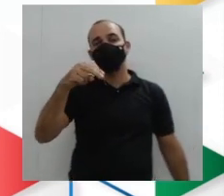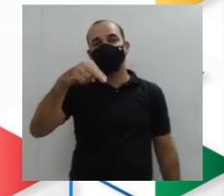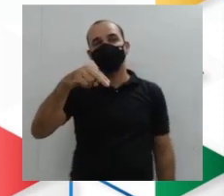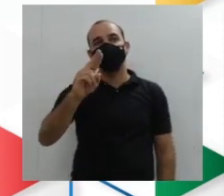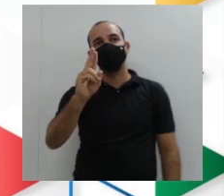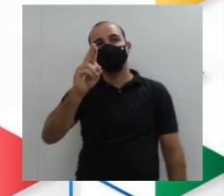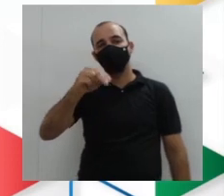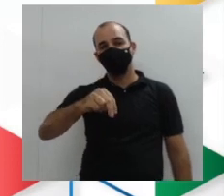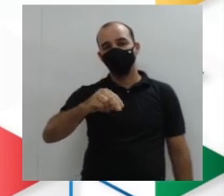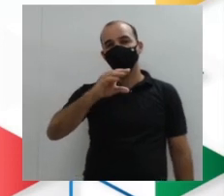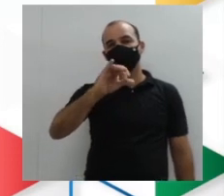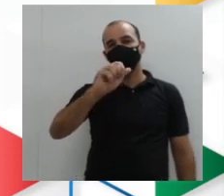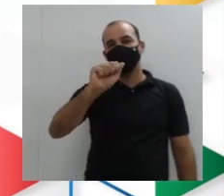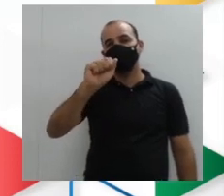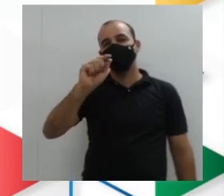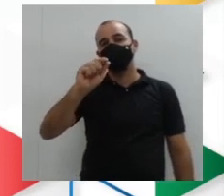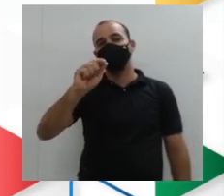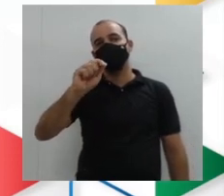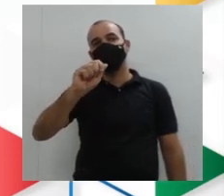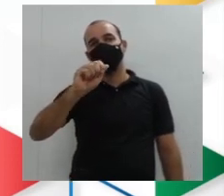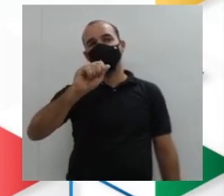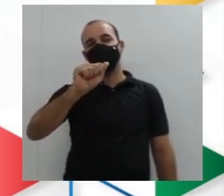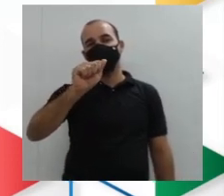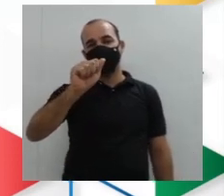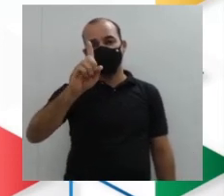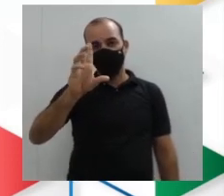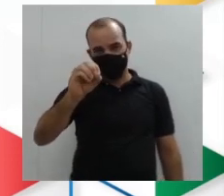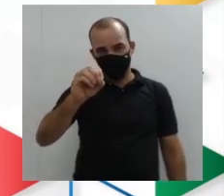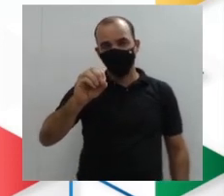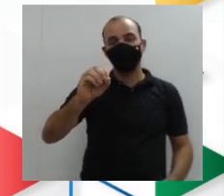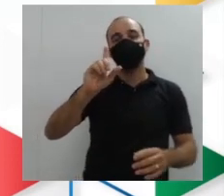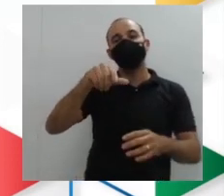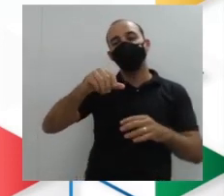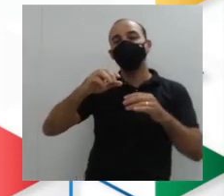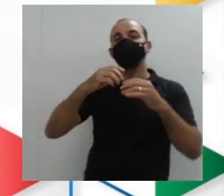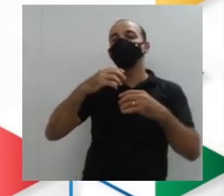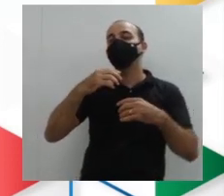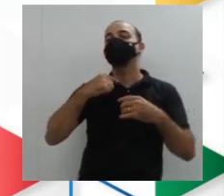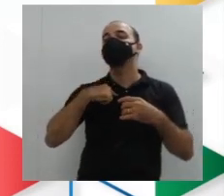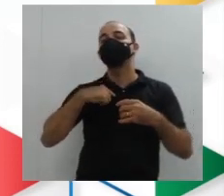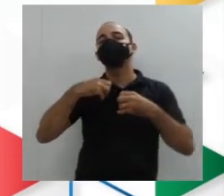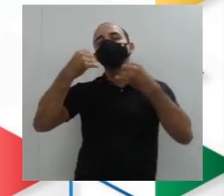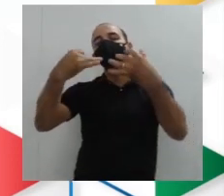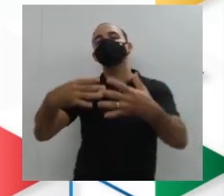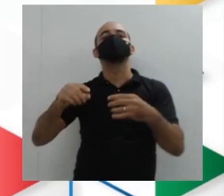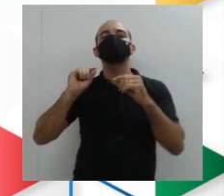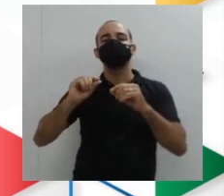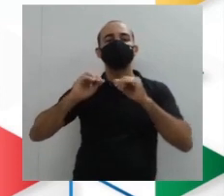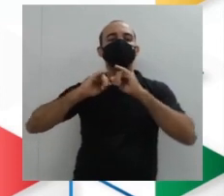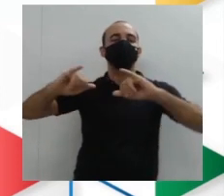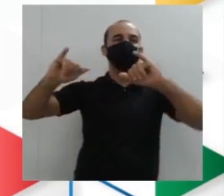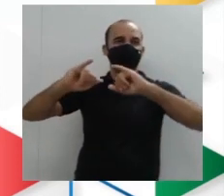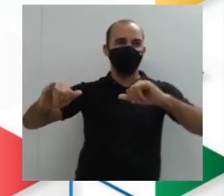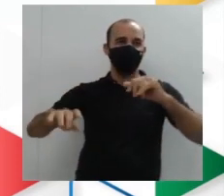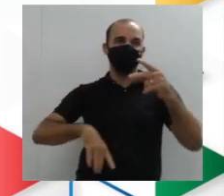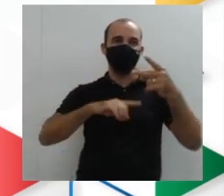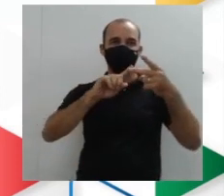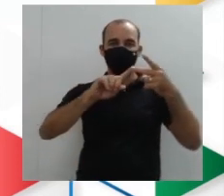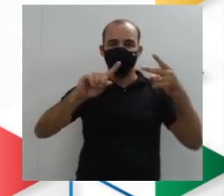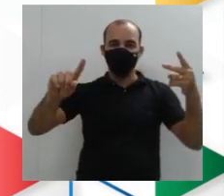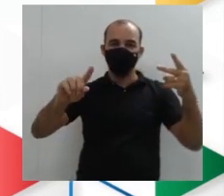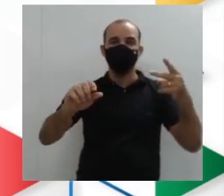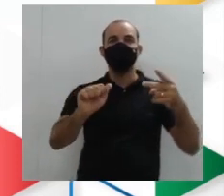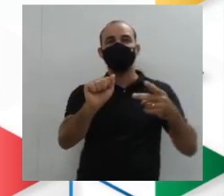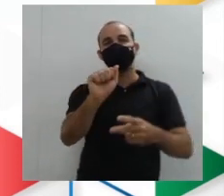informar. Qual é a informação? O anunciado. O anunciante. Quem está dando aquela informação.